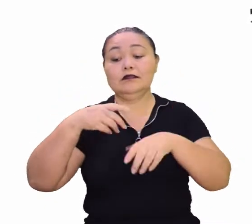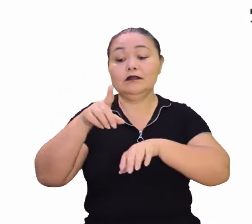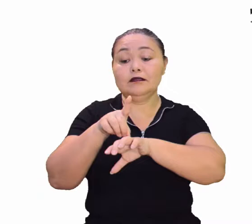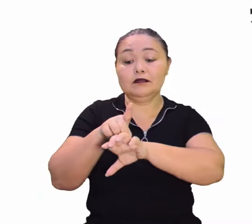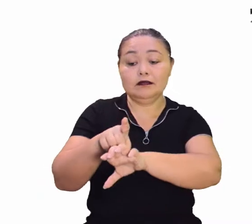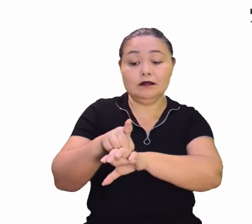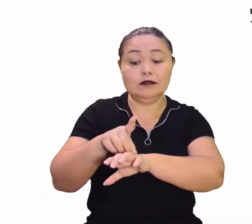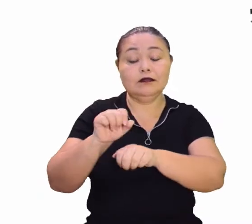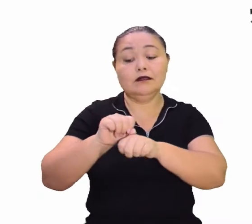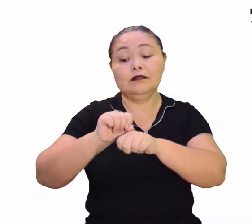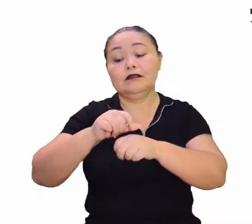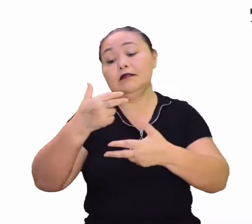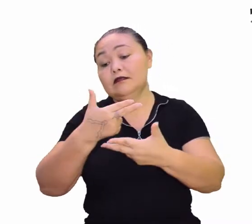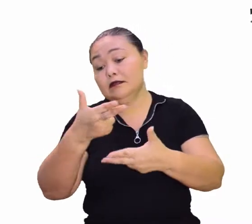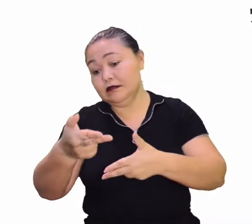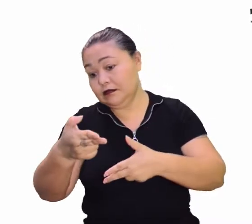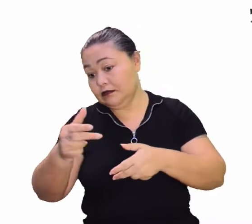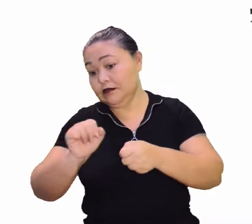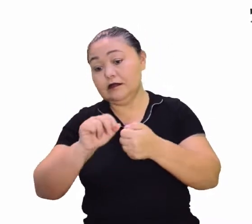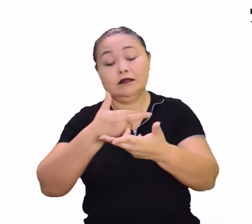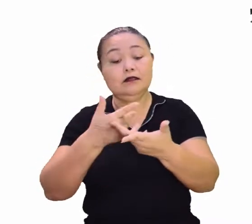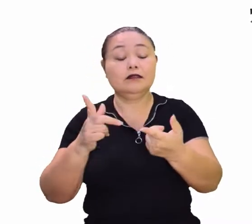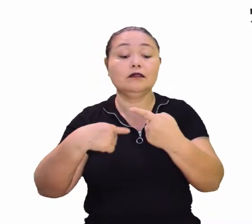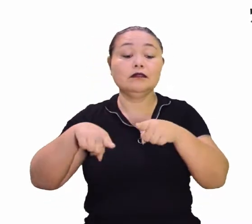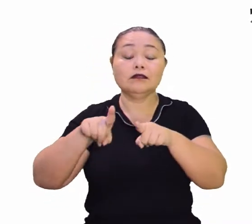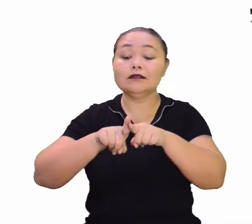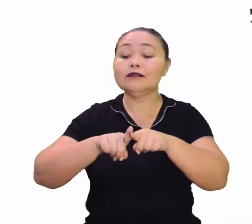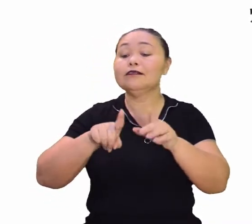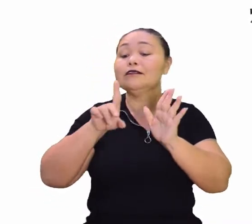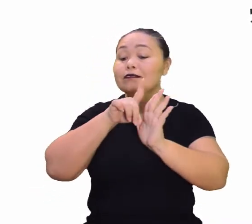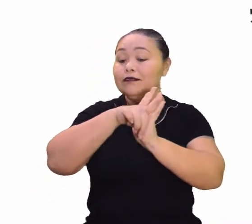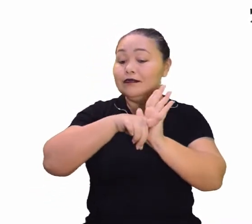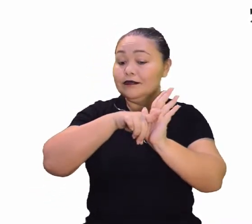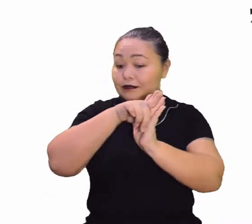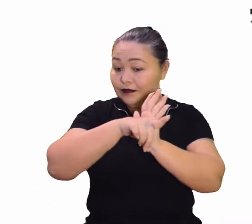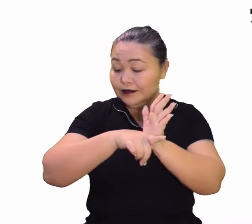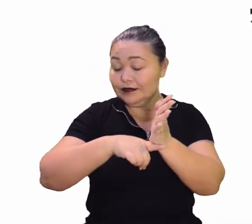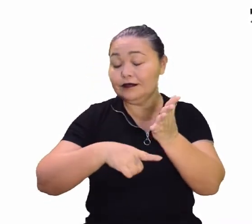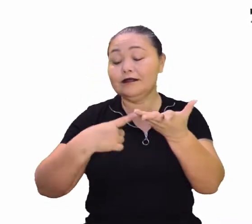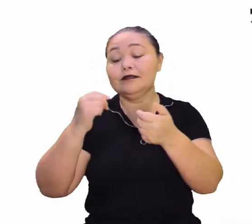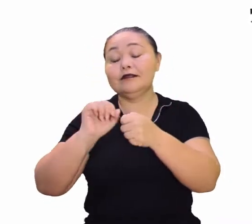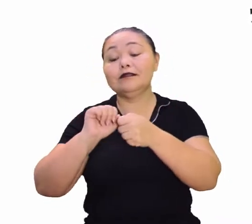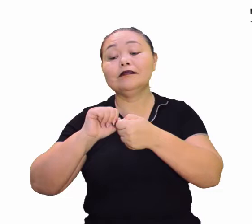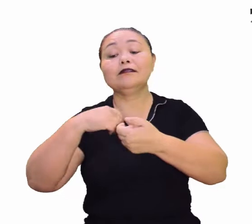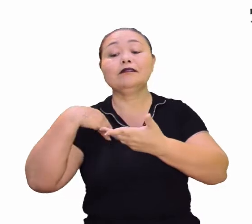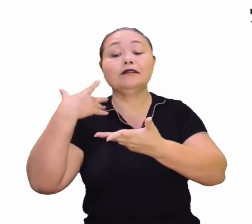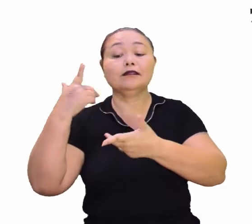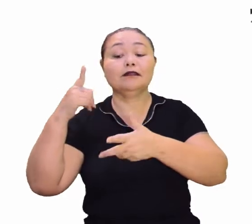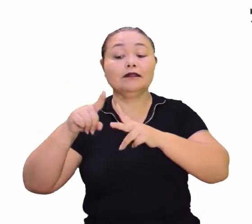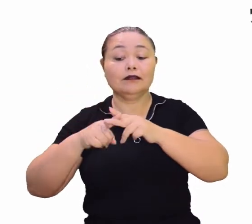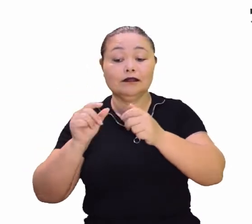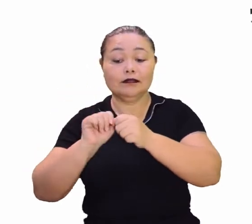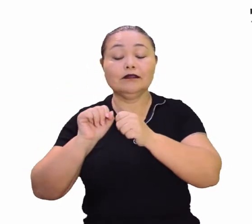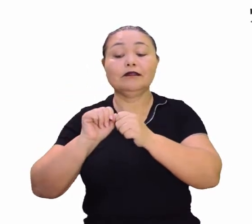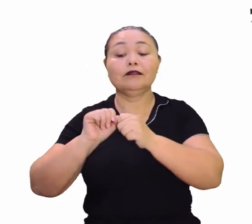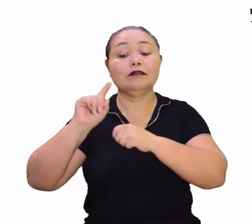Tanques, armas, essas coisas. Ferroviário e máquinas agrícolas. Aeronáutica,